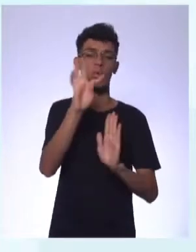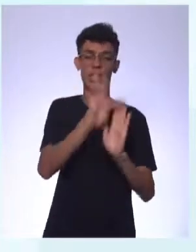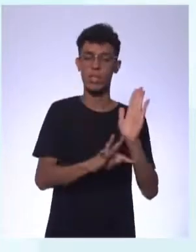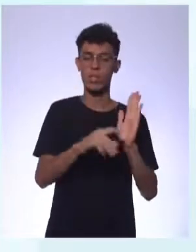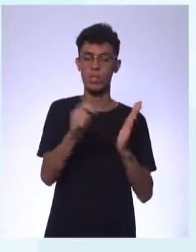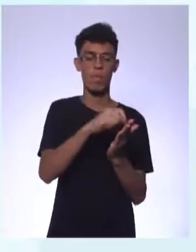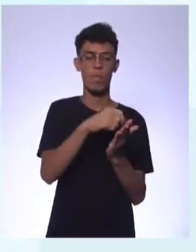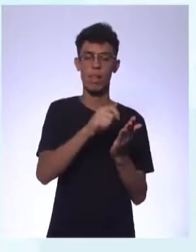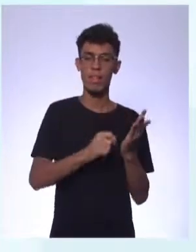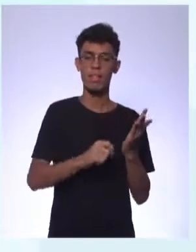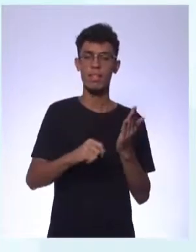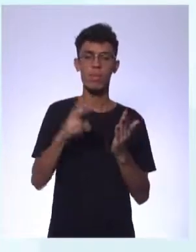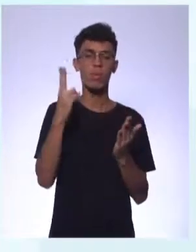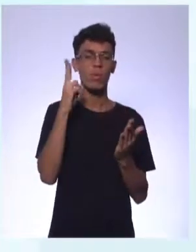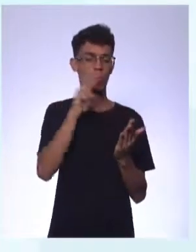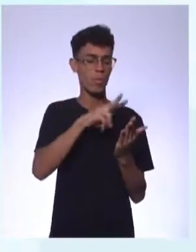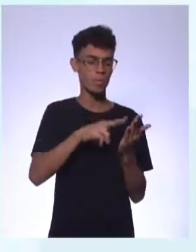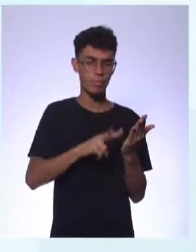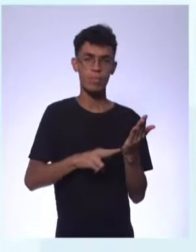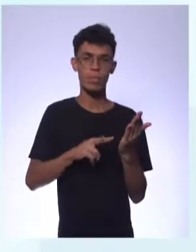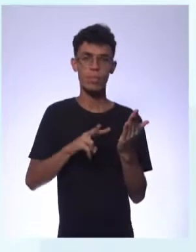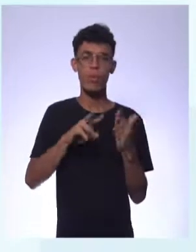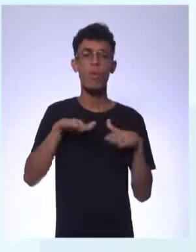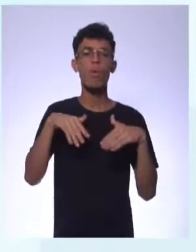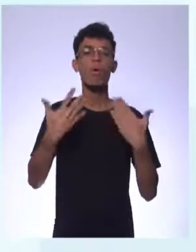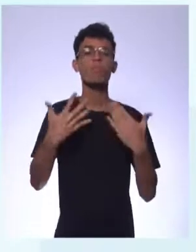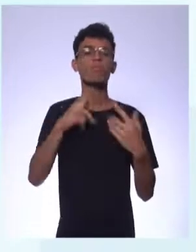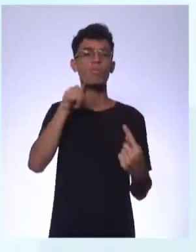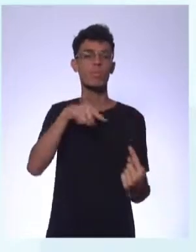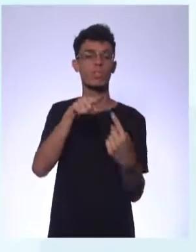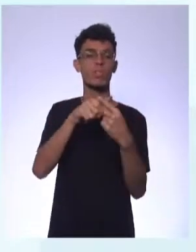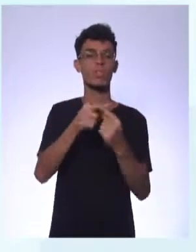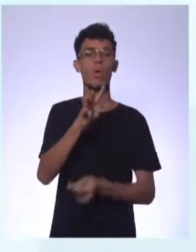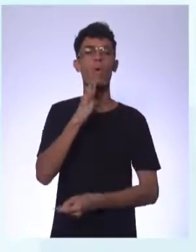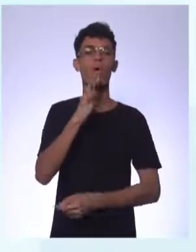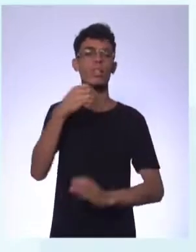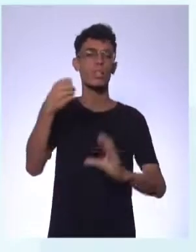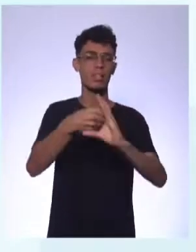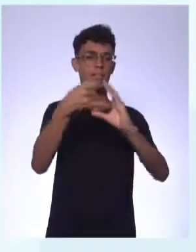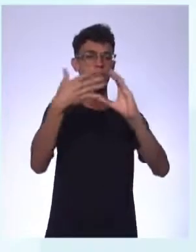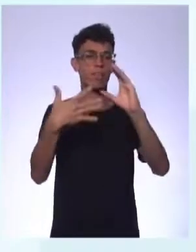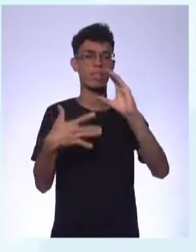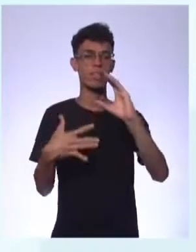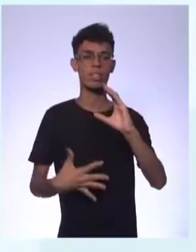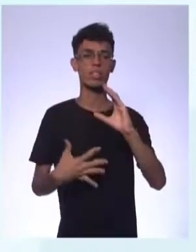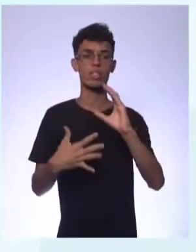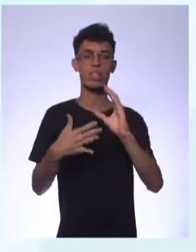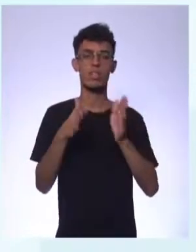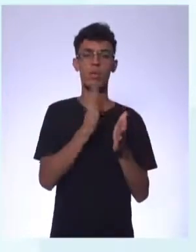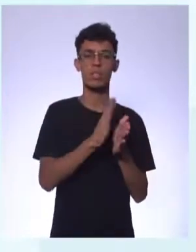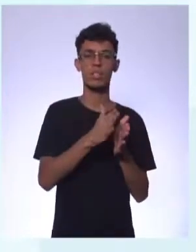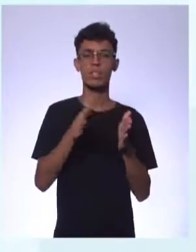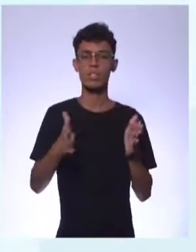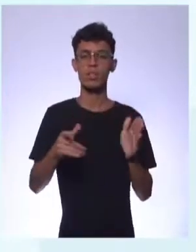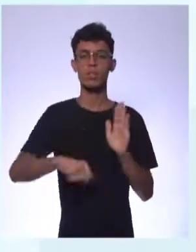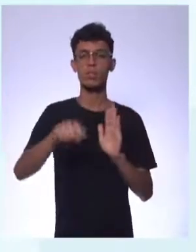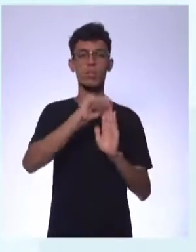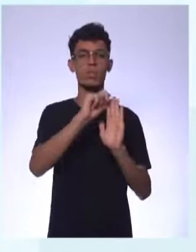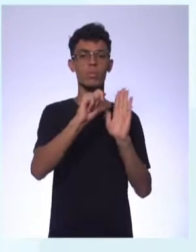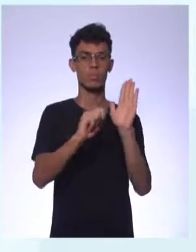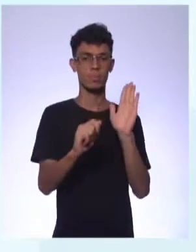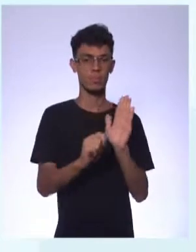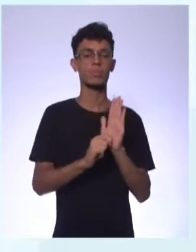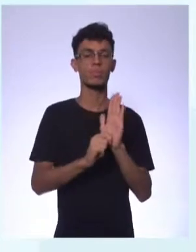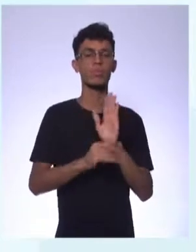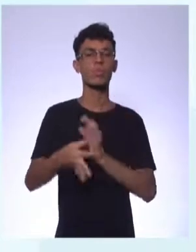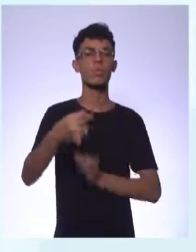Enem, a redação do Enem. Vamos ao objetivo da aula. Reconhecer as características e a organização